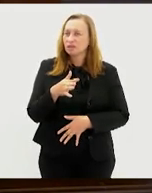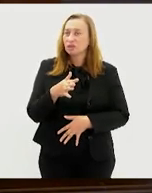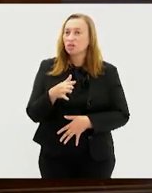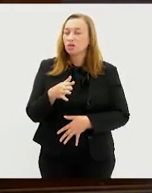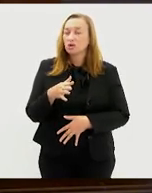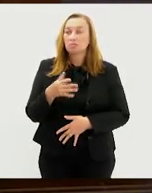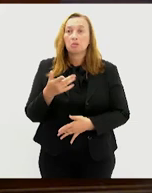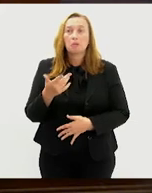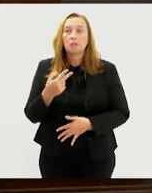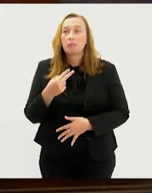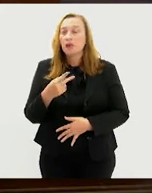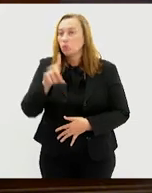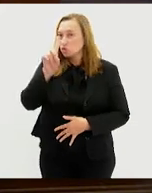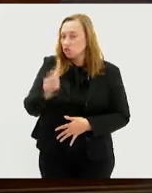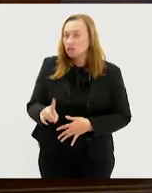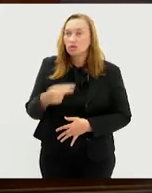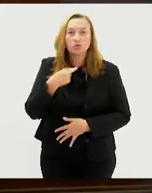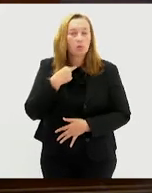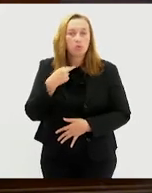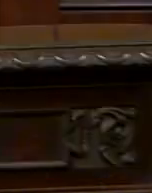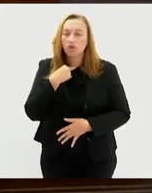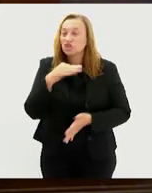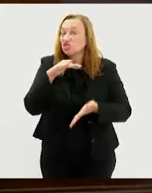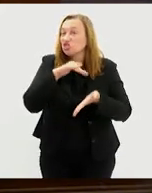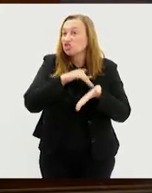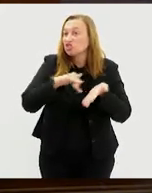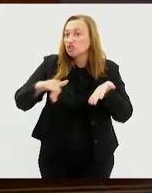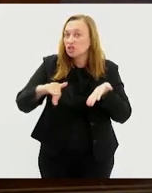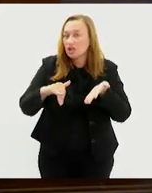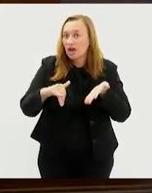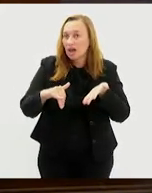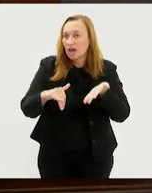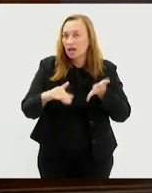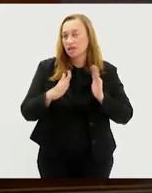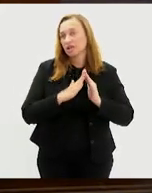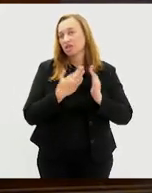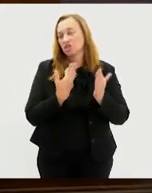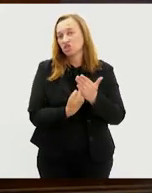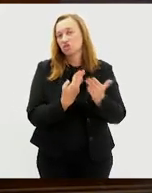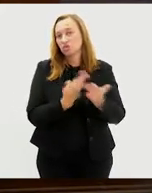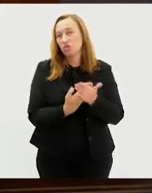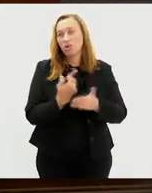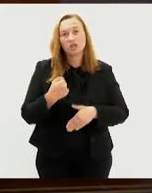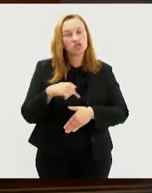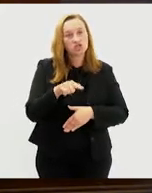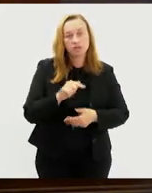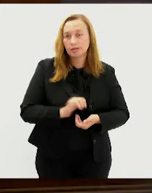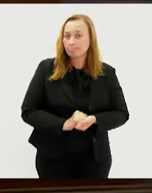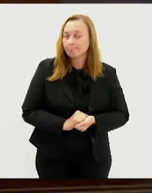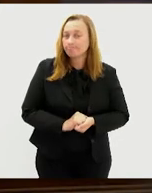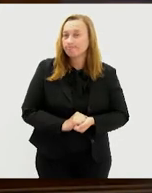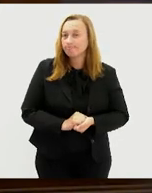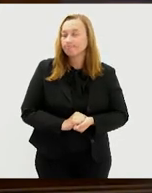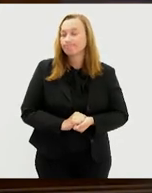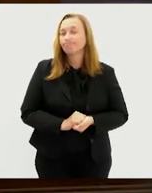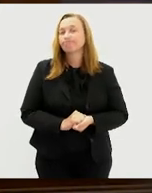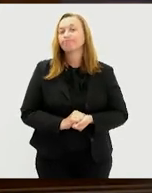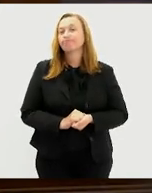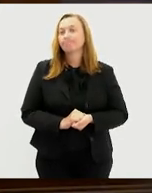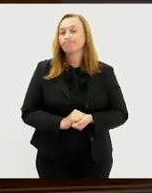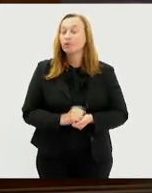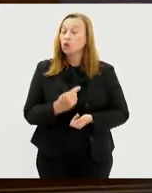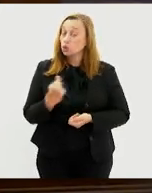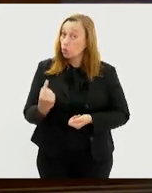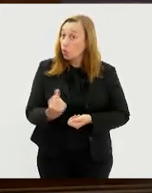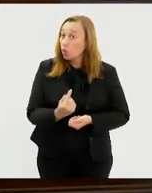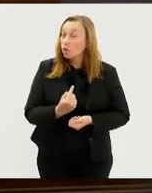tirar deixar qualquer outra pessoa sem a possibilidade de ter a sua vida concreta nós